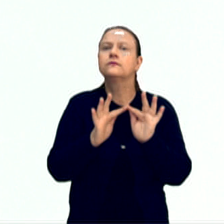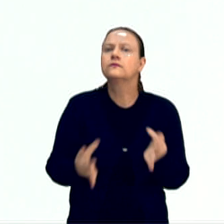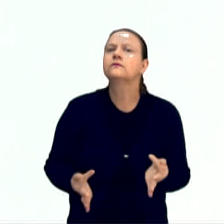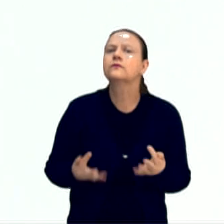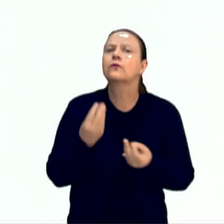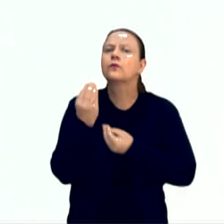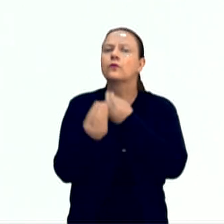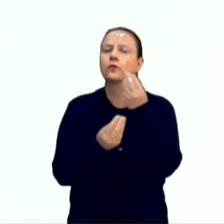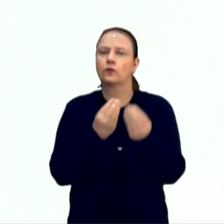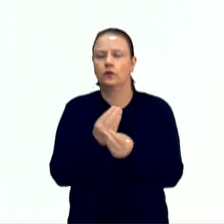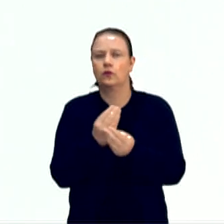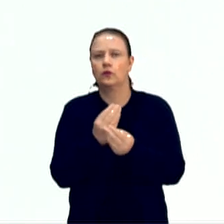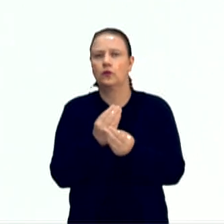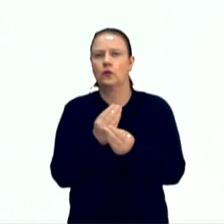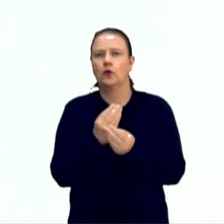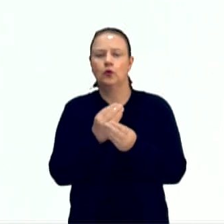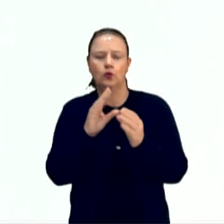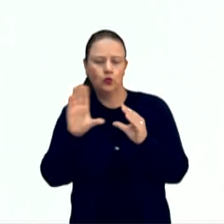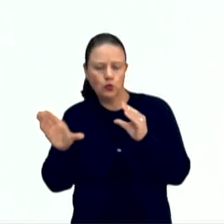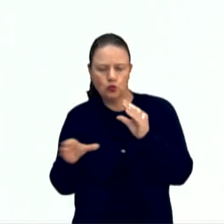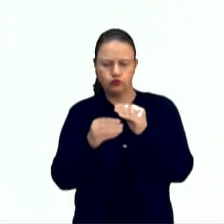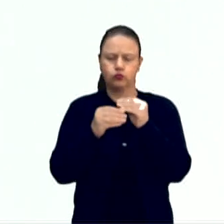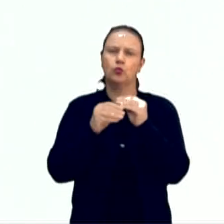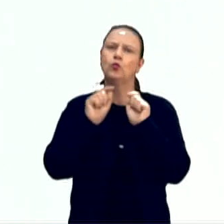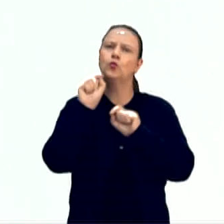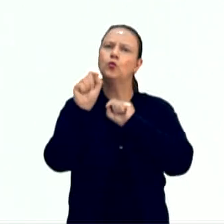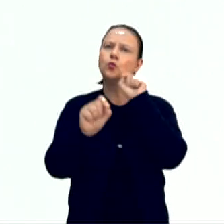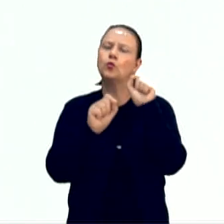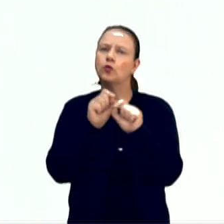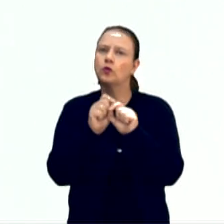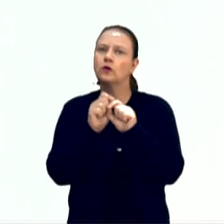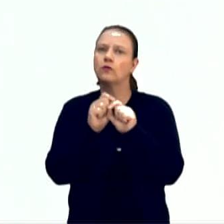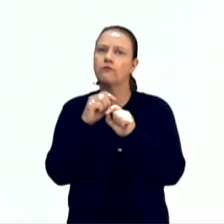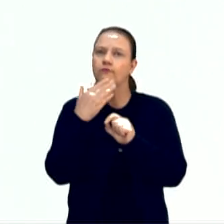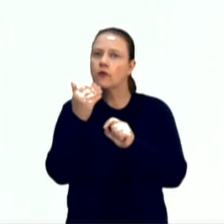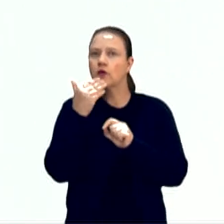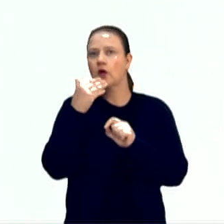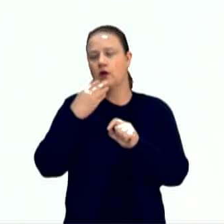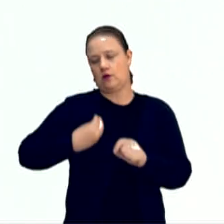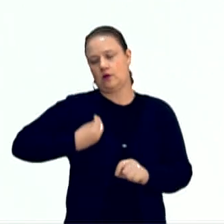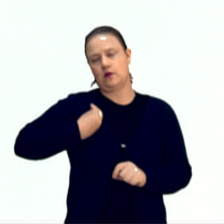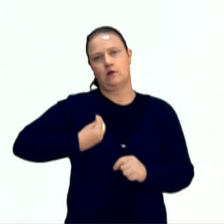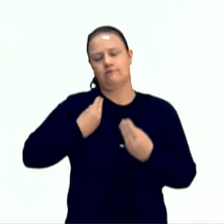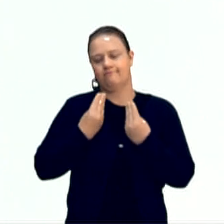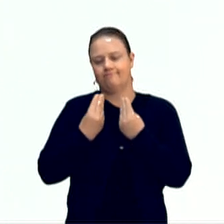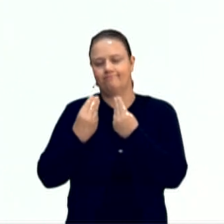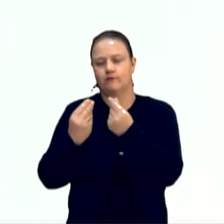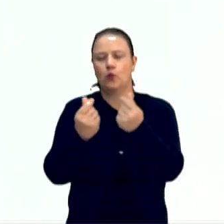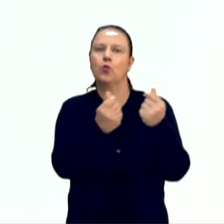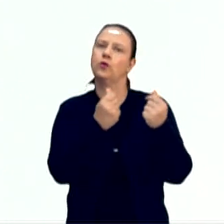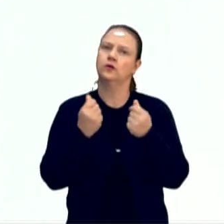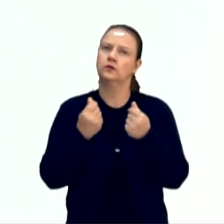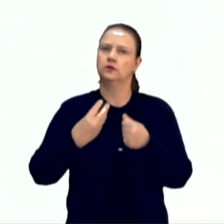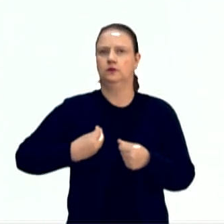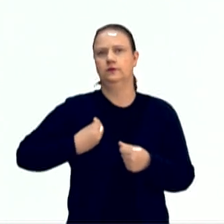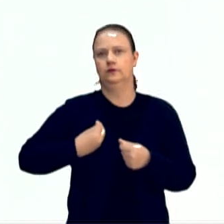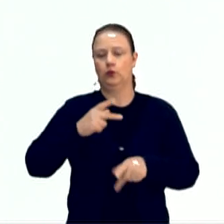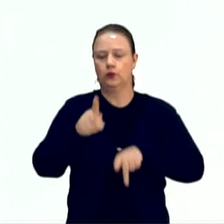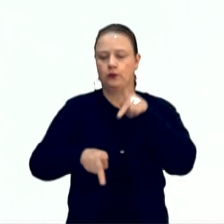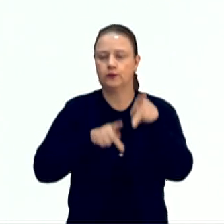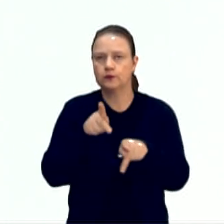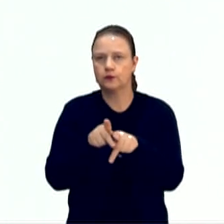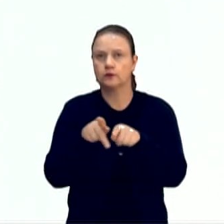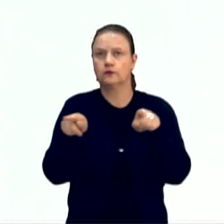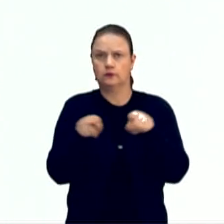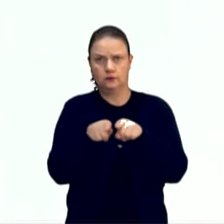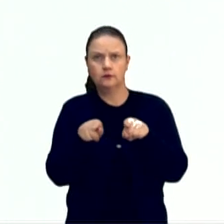Atrelado a eles, a tudo isso, ou junto com eles, você teve uma melhoria na condição de vida daquela população. Além